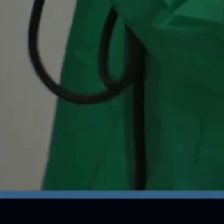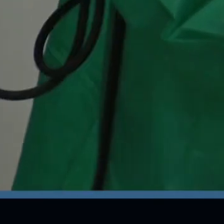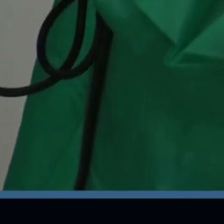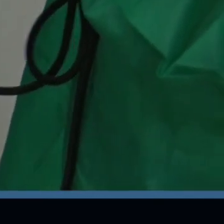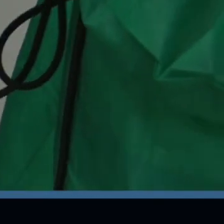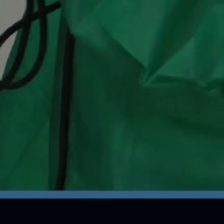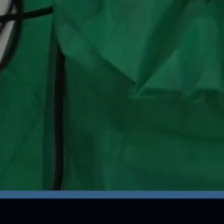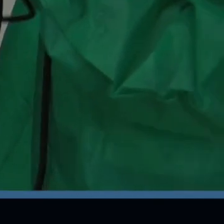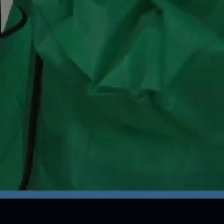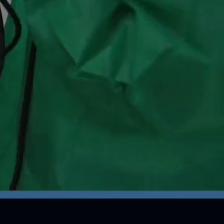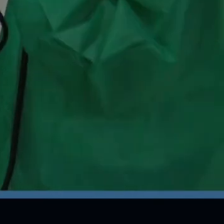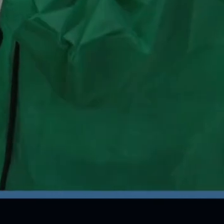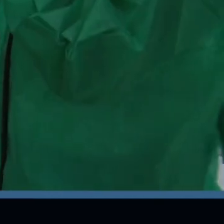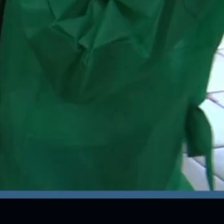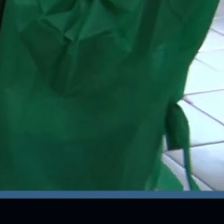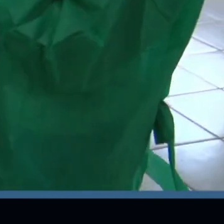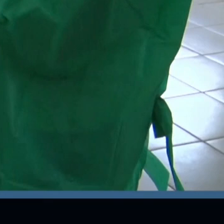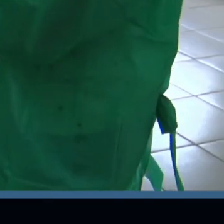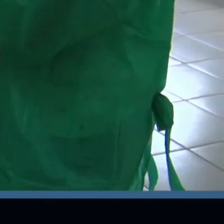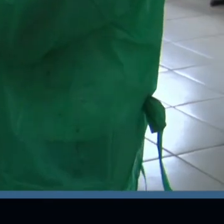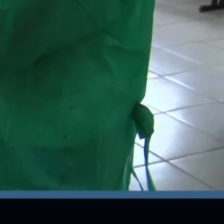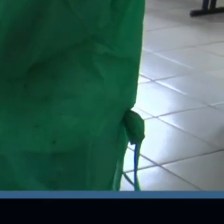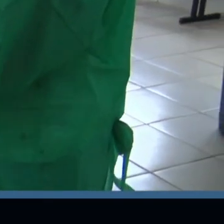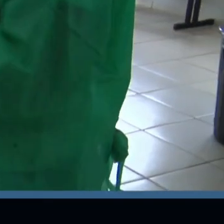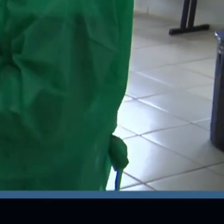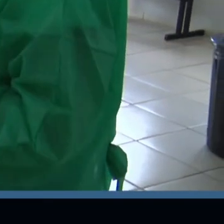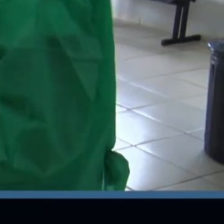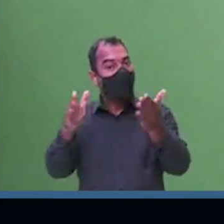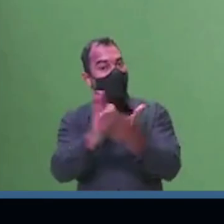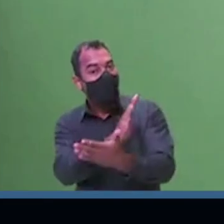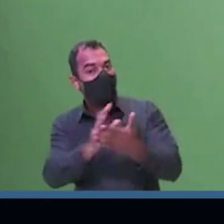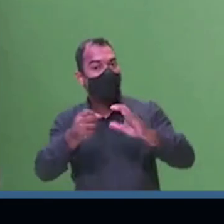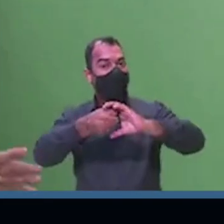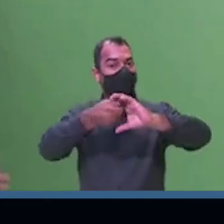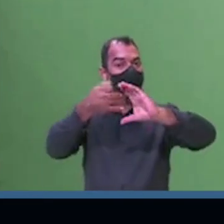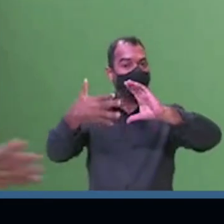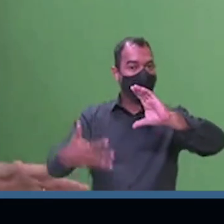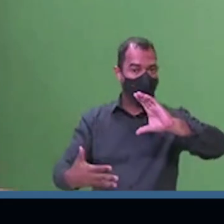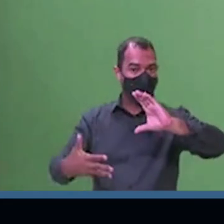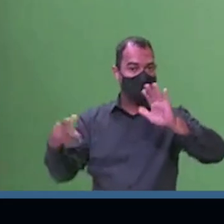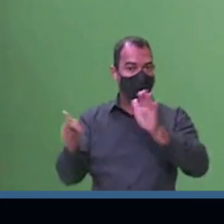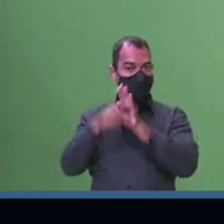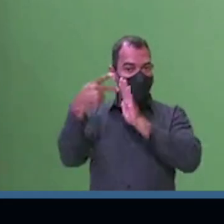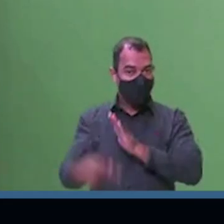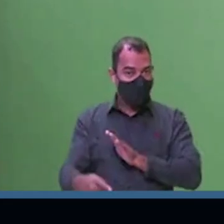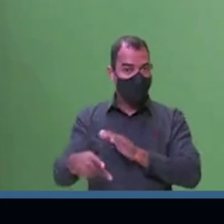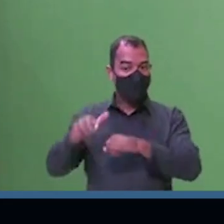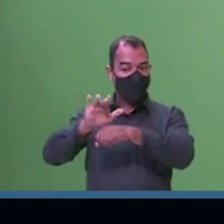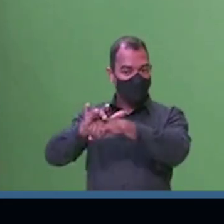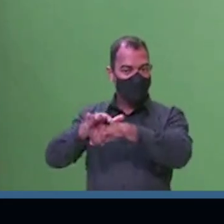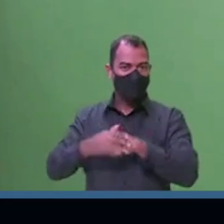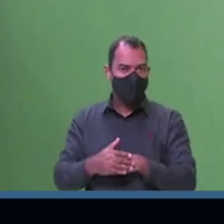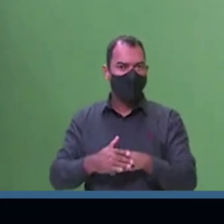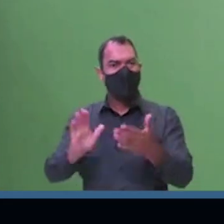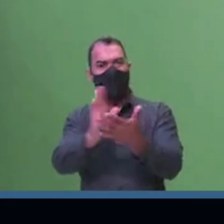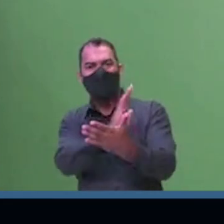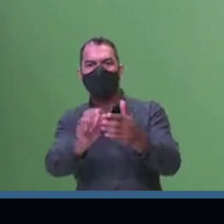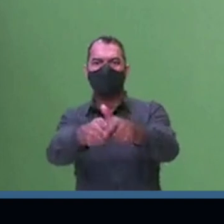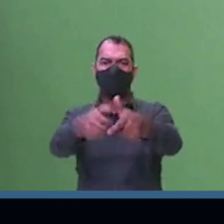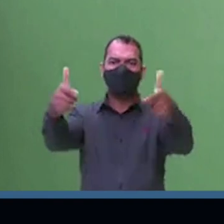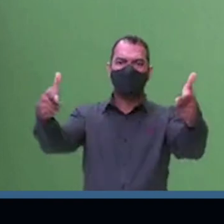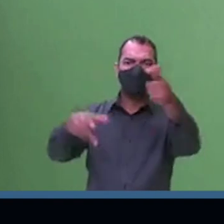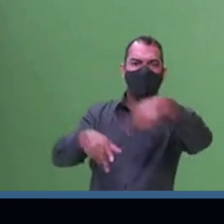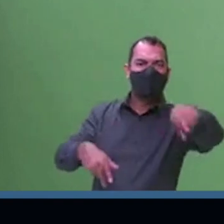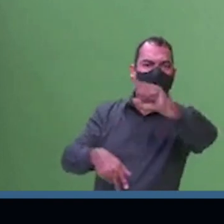preocupam o responsável pela Secretaria de Saúde, Geraldo Rezende. Muita gente acha que a doença passou, que já vencemos